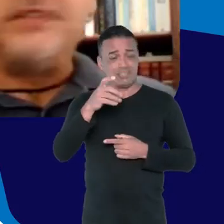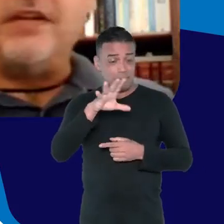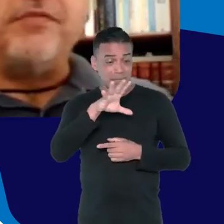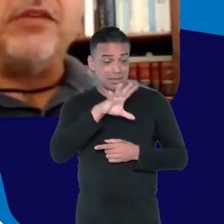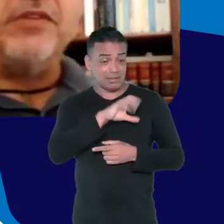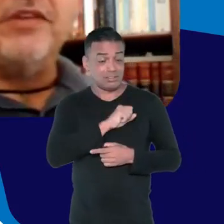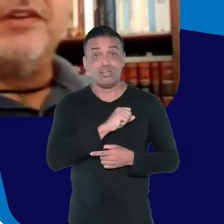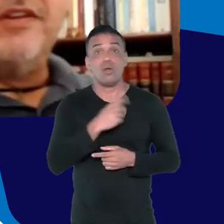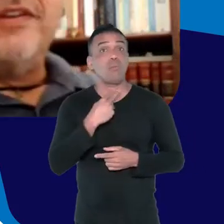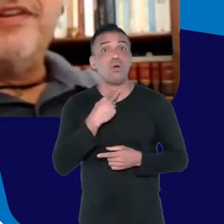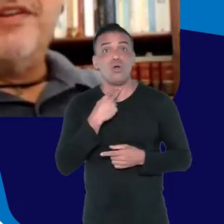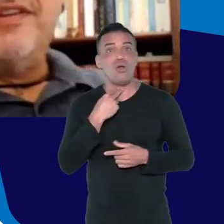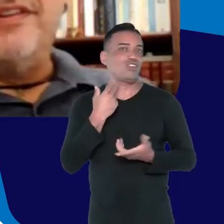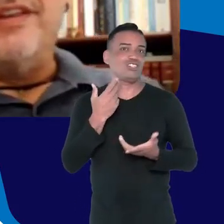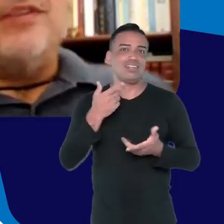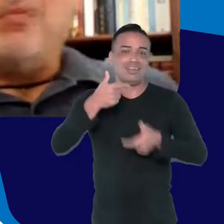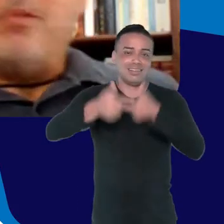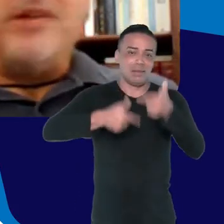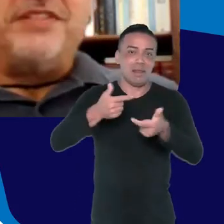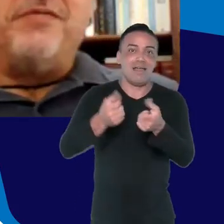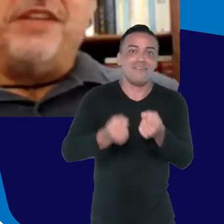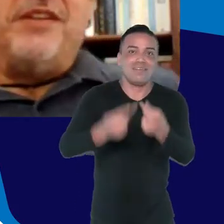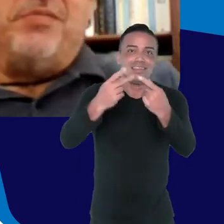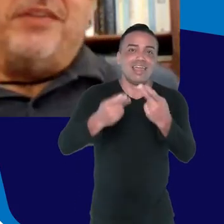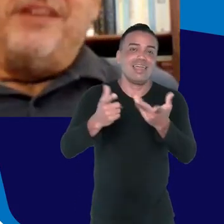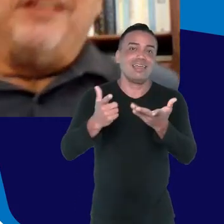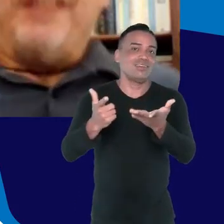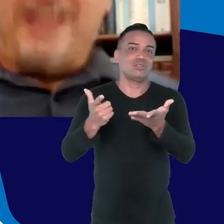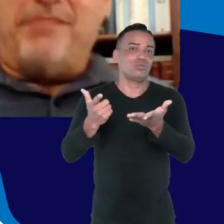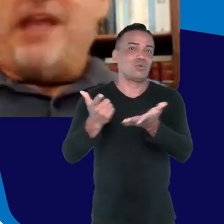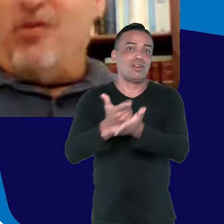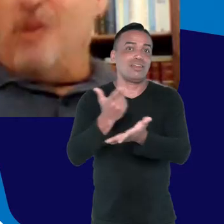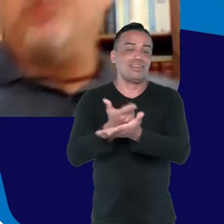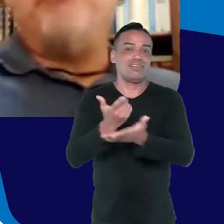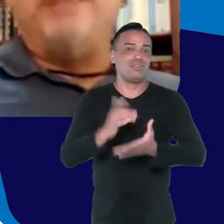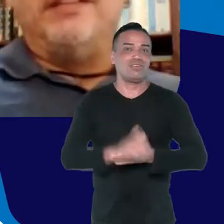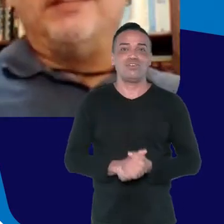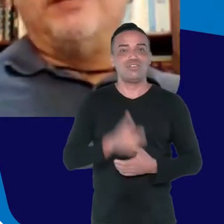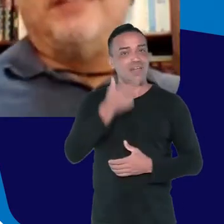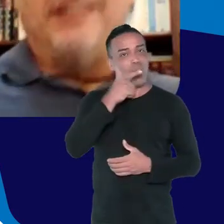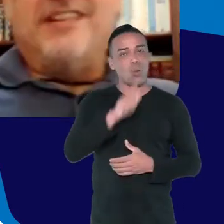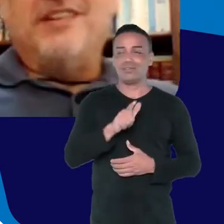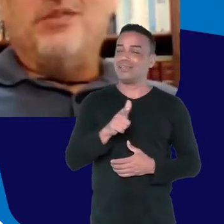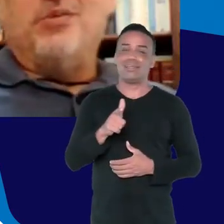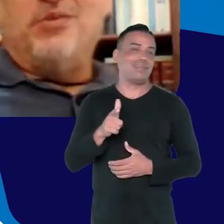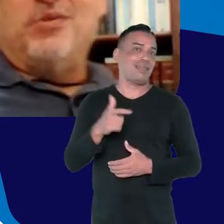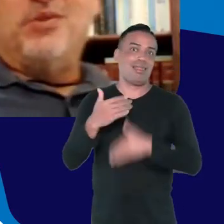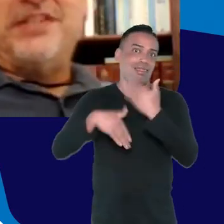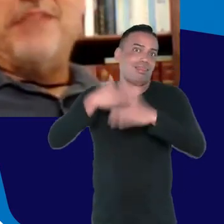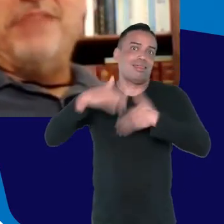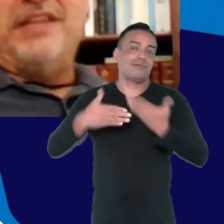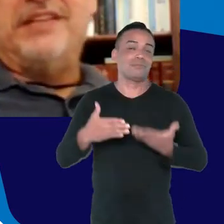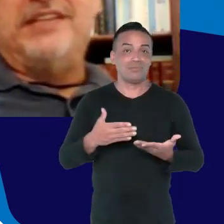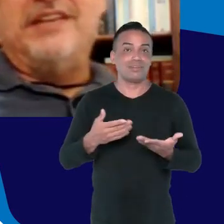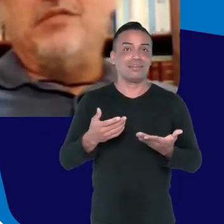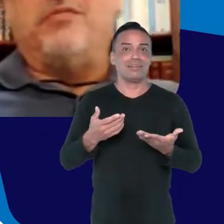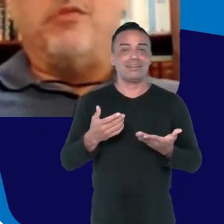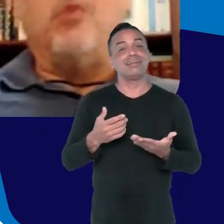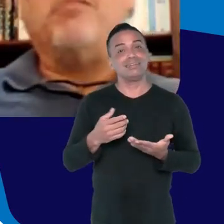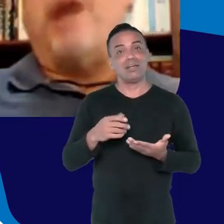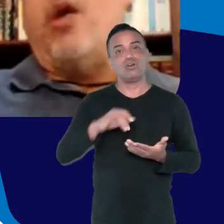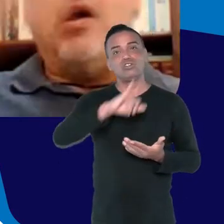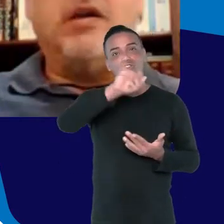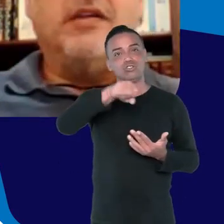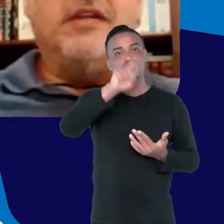pode ser livreiro, né? Ele não pode ser livreiro, porque ele vai quebrar, igual o José Mindlin, né? O José Mindlin Sim.